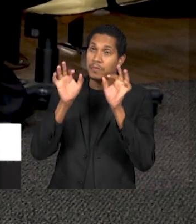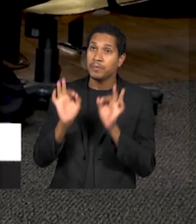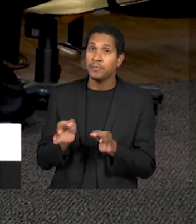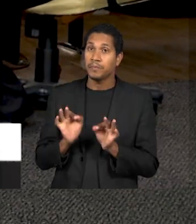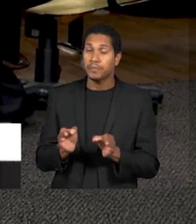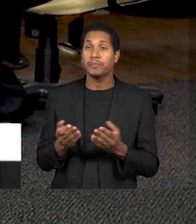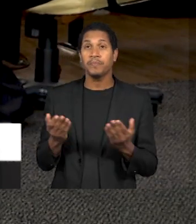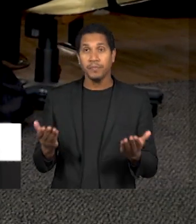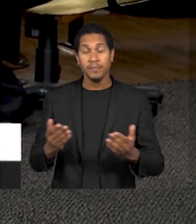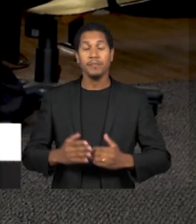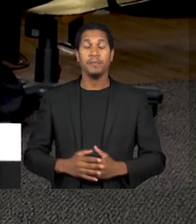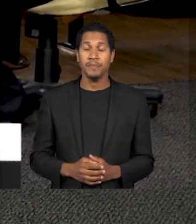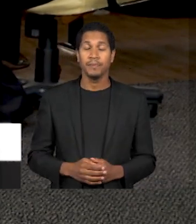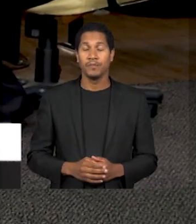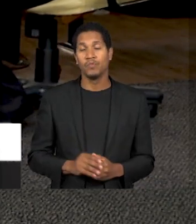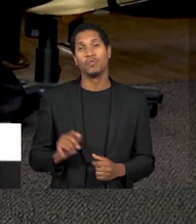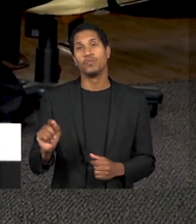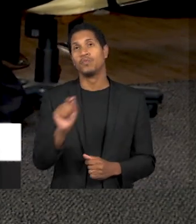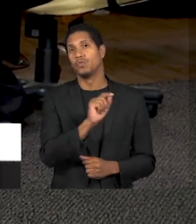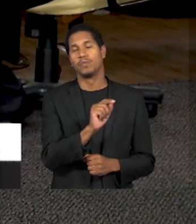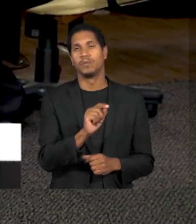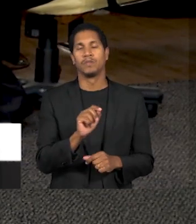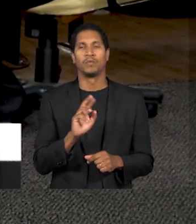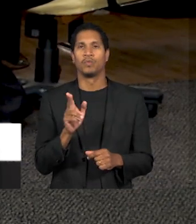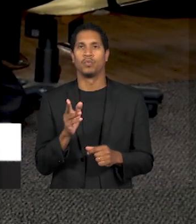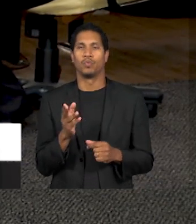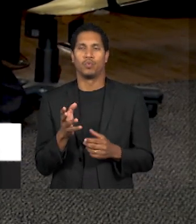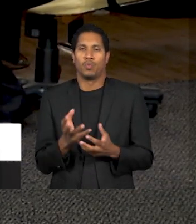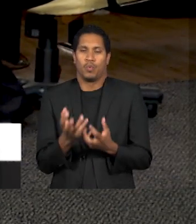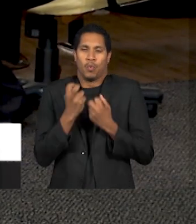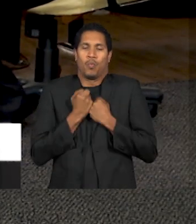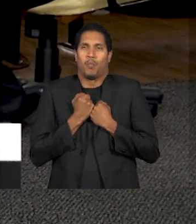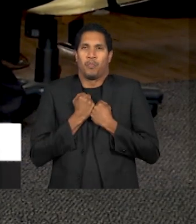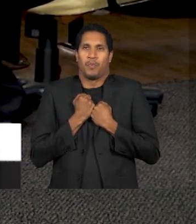porque você não porta, né?